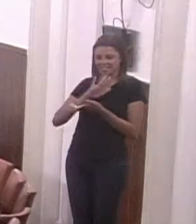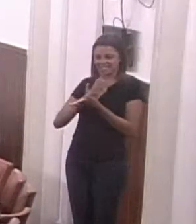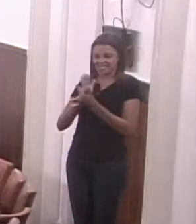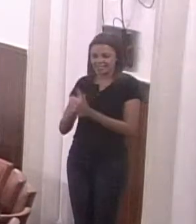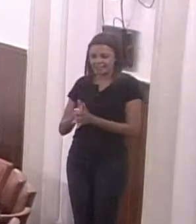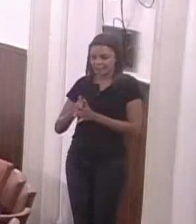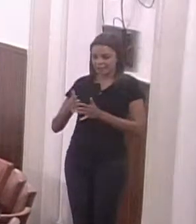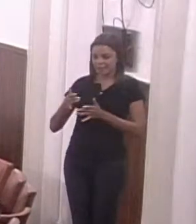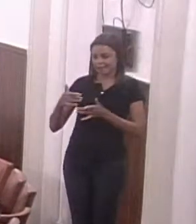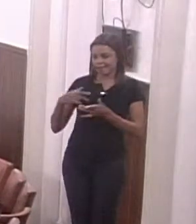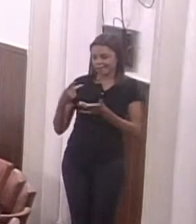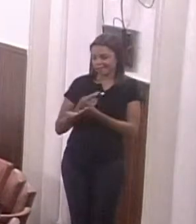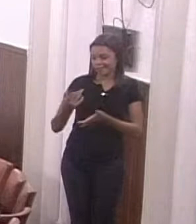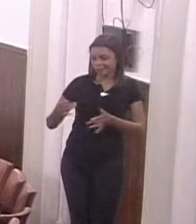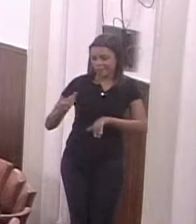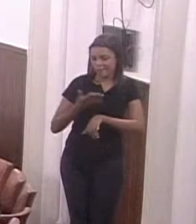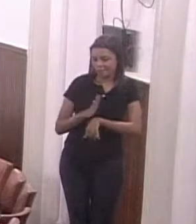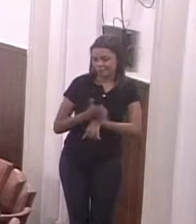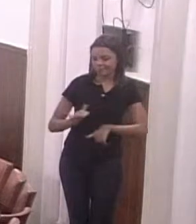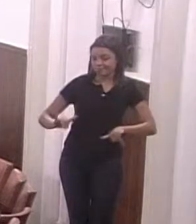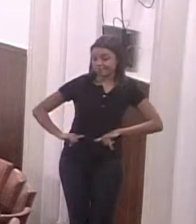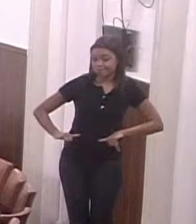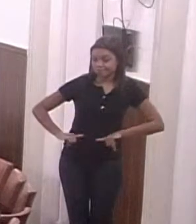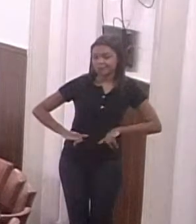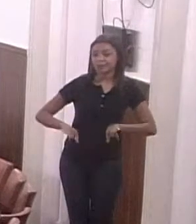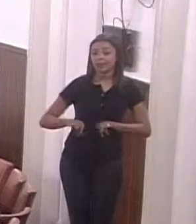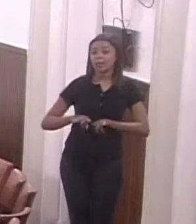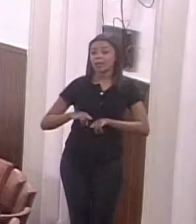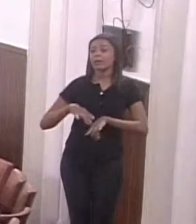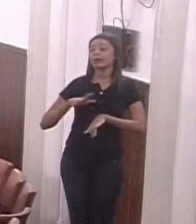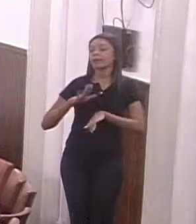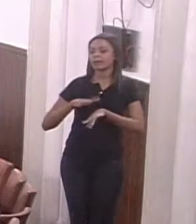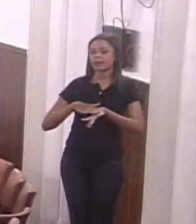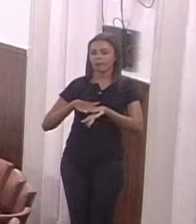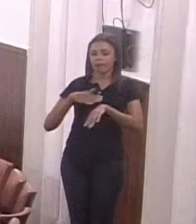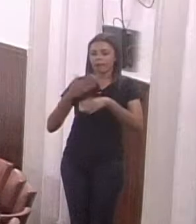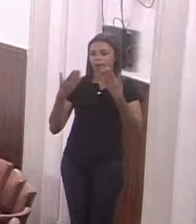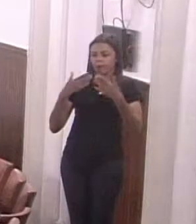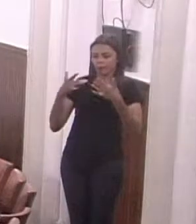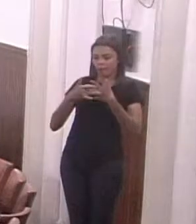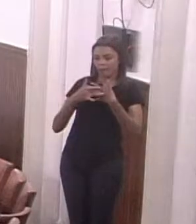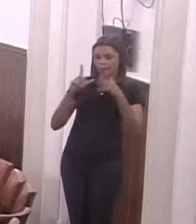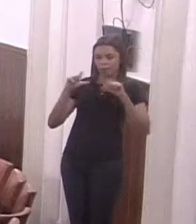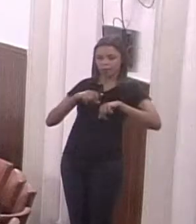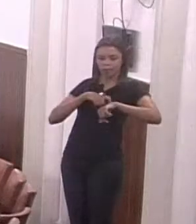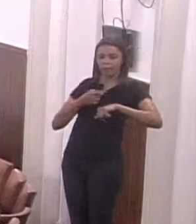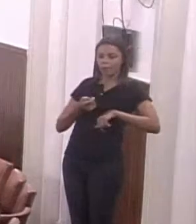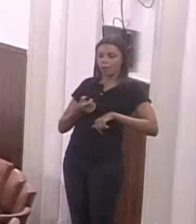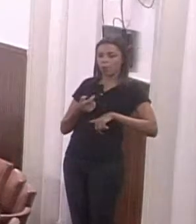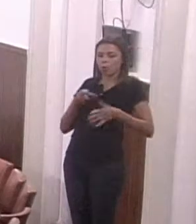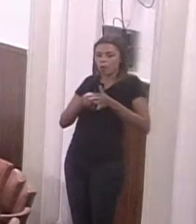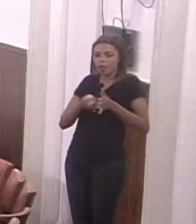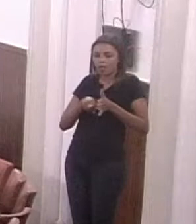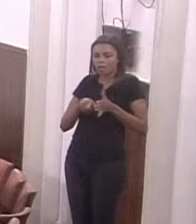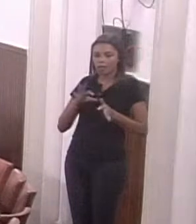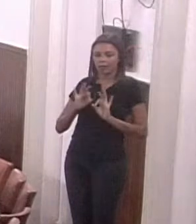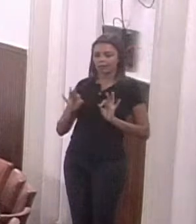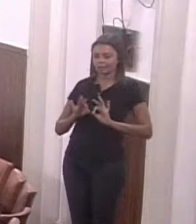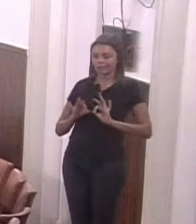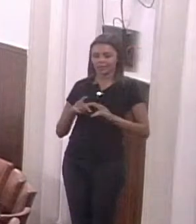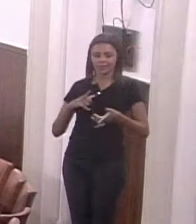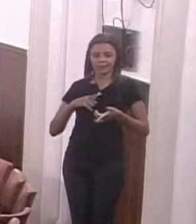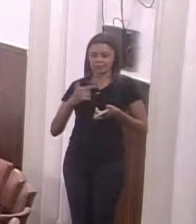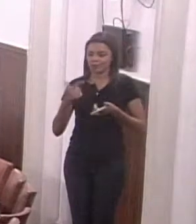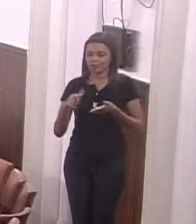procedimentos dolorosos e, pior, têm menos tempo de conversa com o médico durante a consulta. Então, elas não